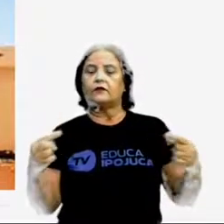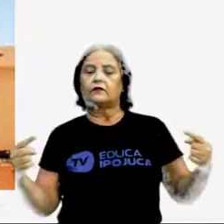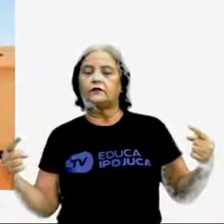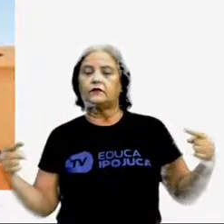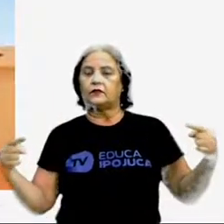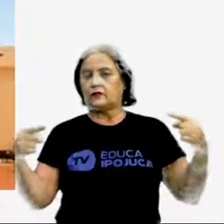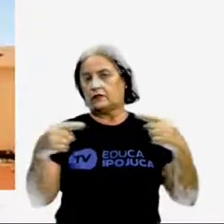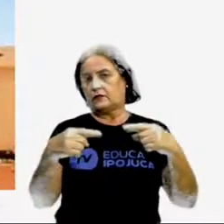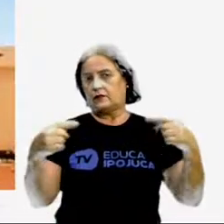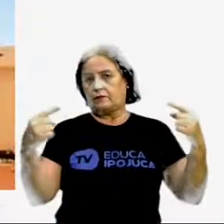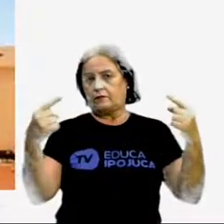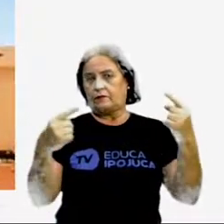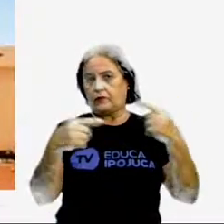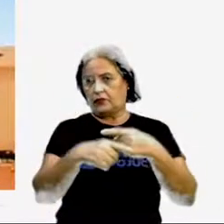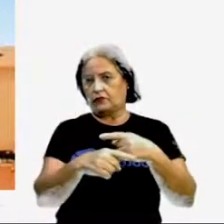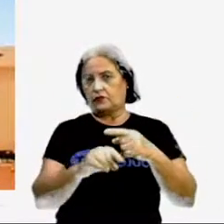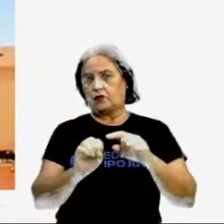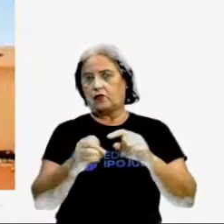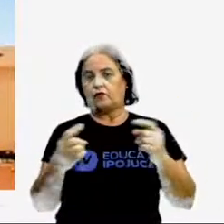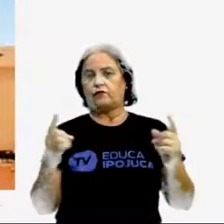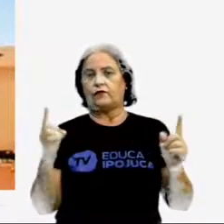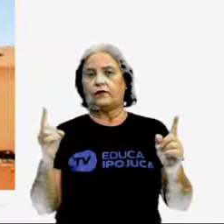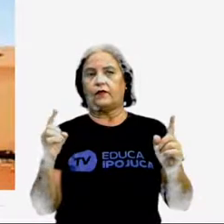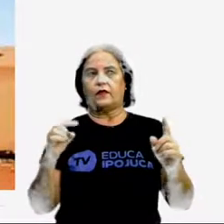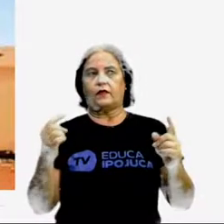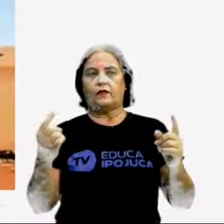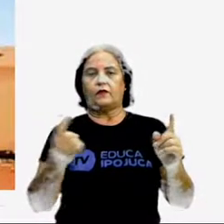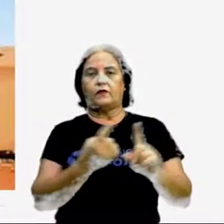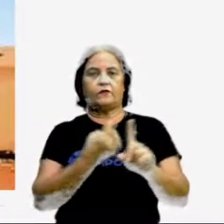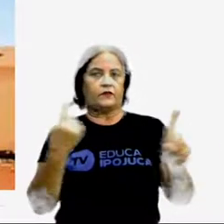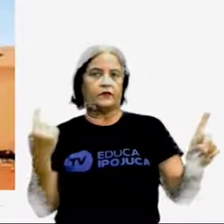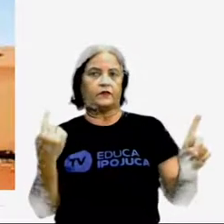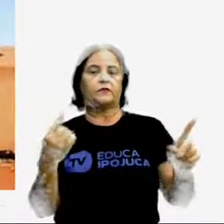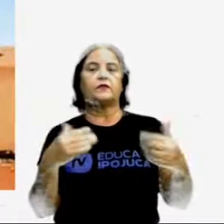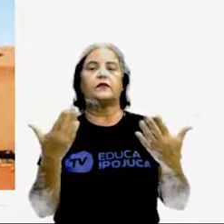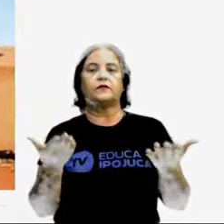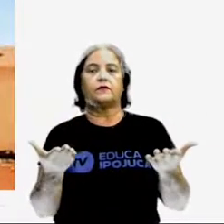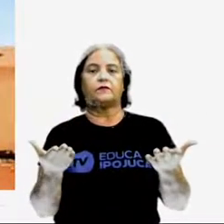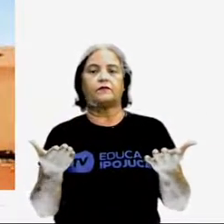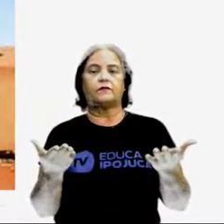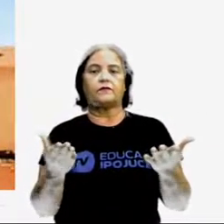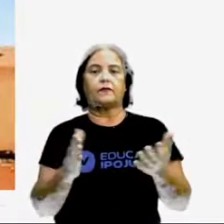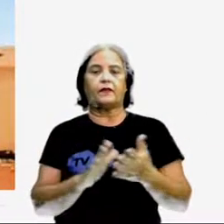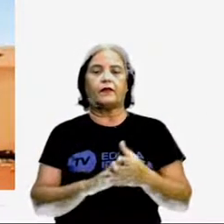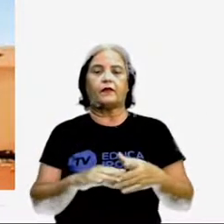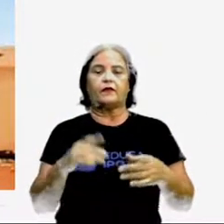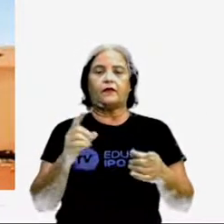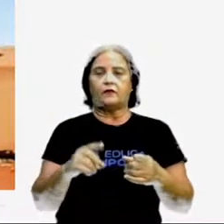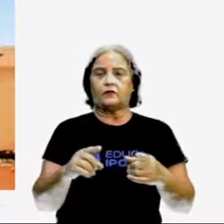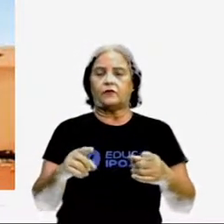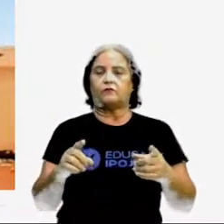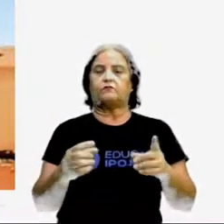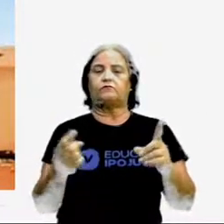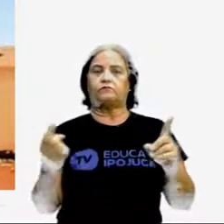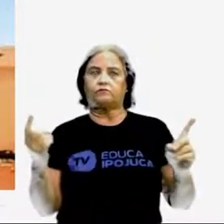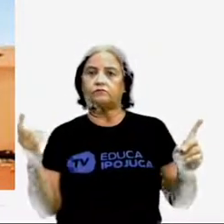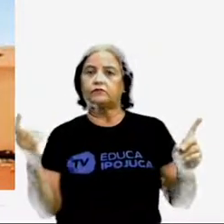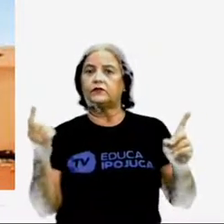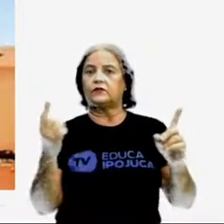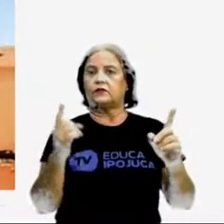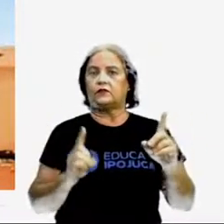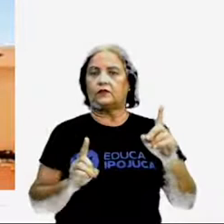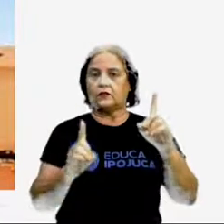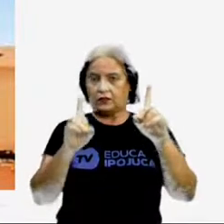inversamente proporcionais? Pense um pouco. É isso mesmo. São grandezas diretamente